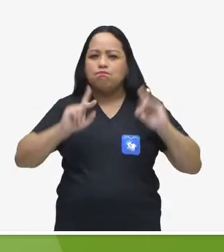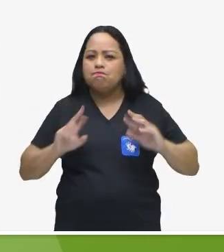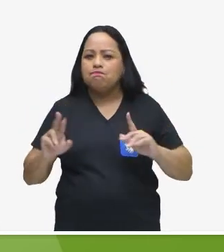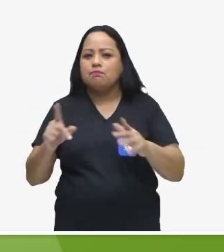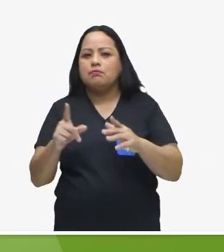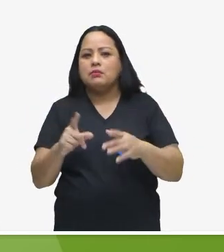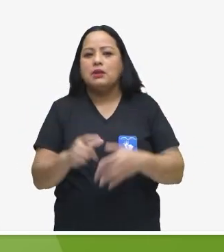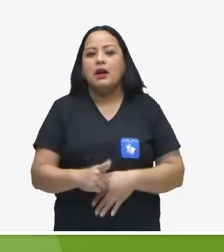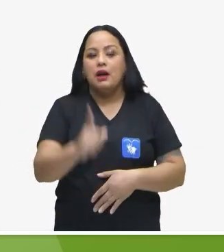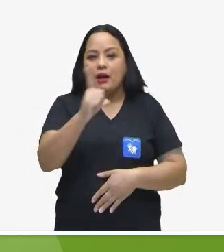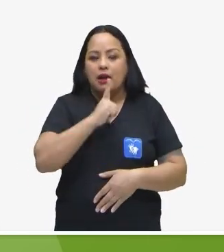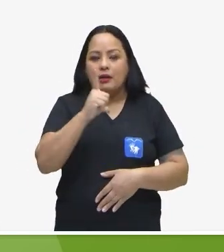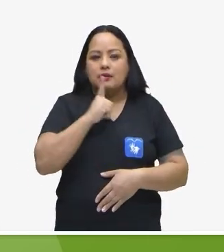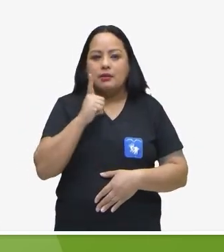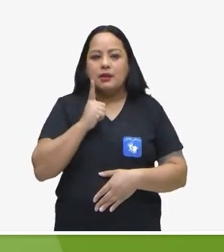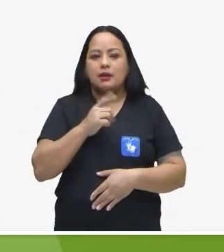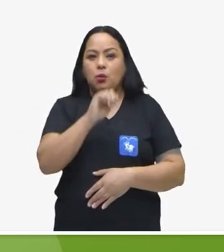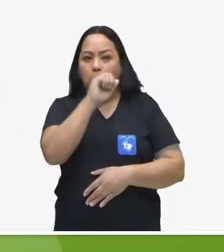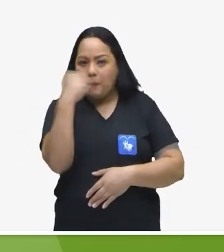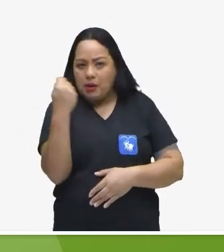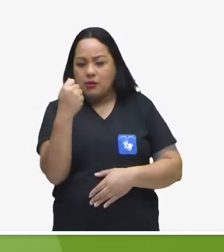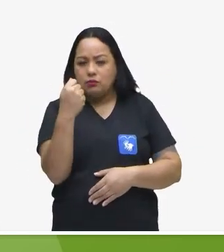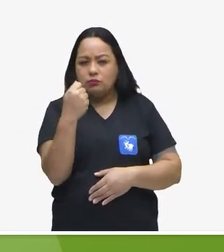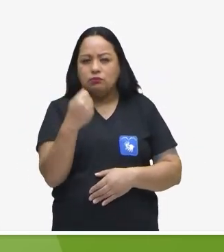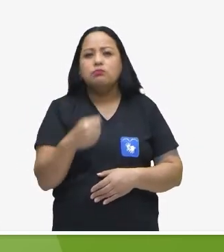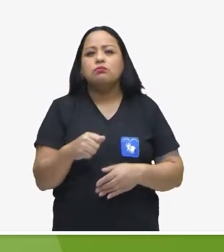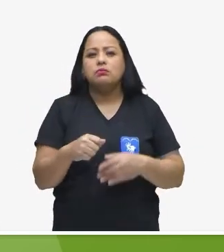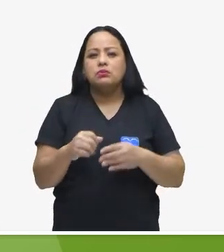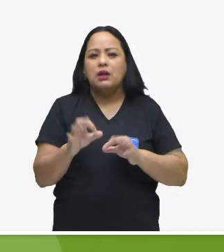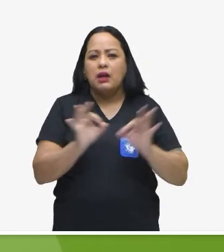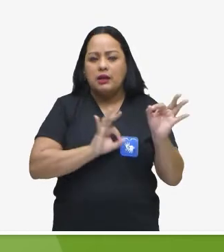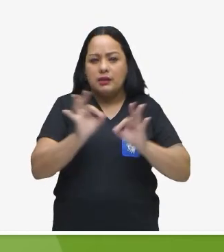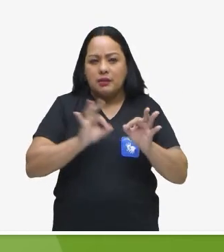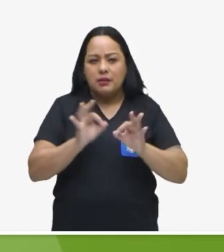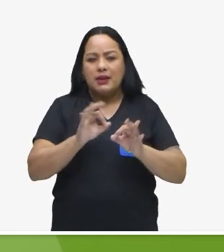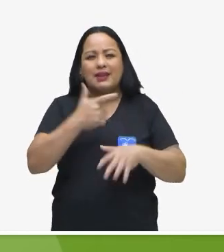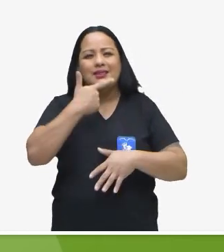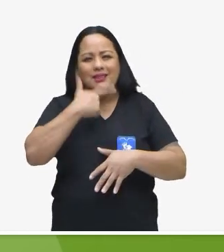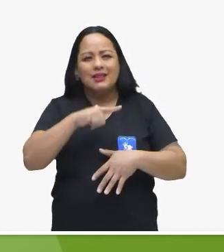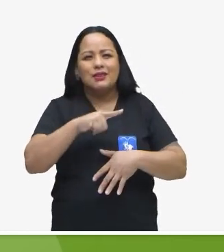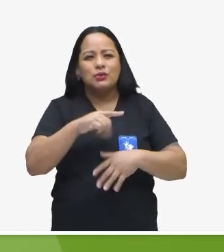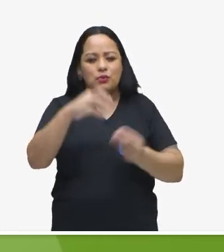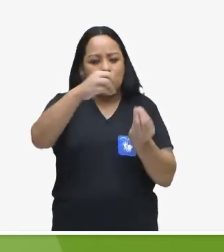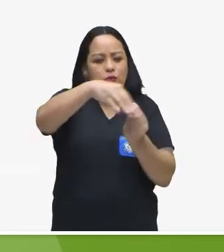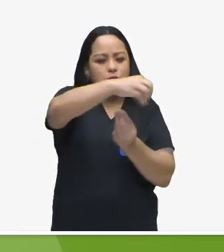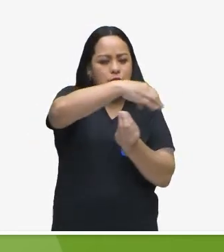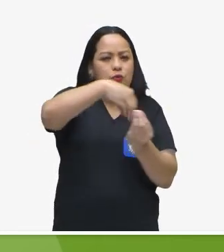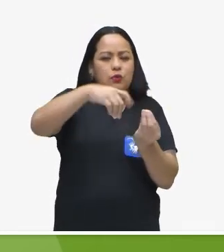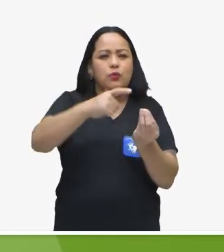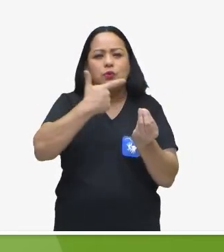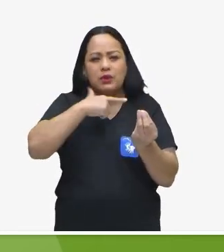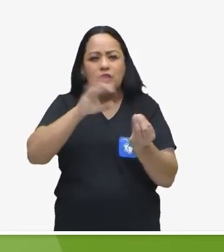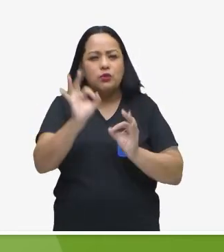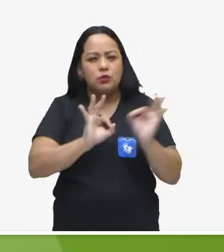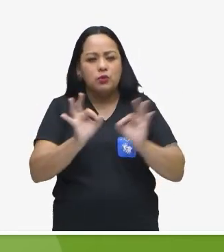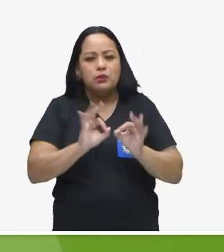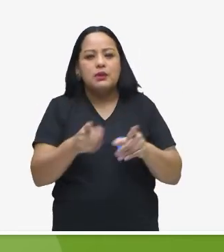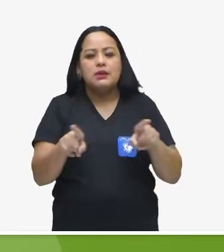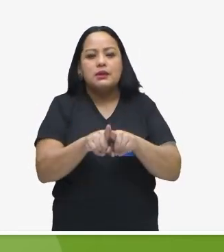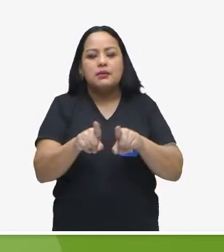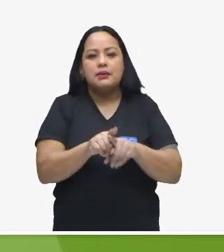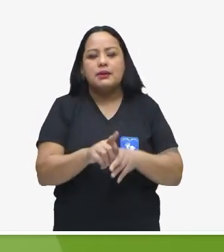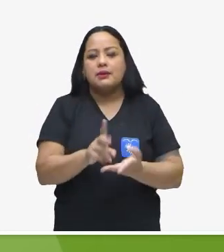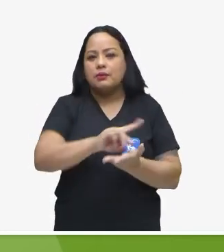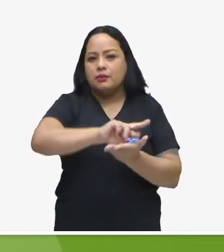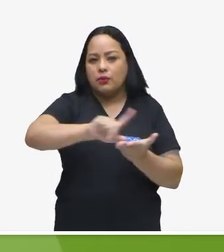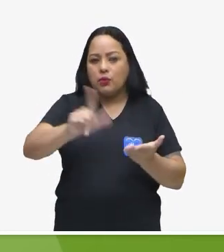de pão, temos aqui os fungos usados para a fabricação de queijo, né? E temos muitos outros, temos as leveduras que